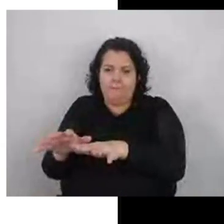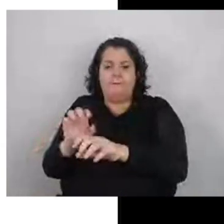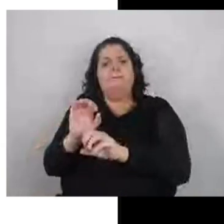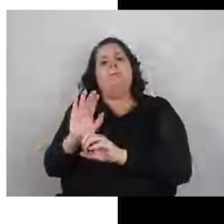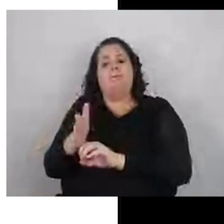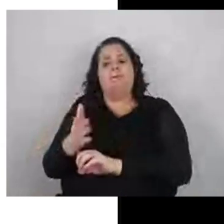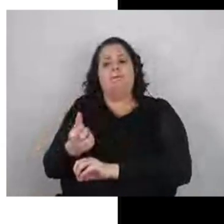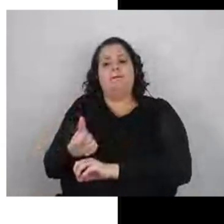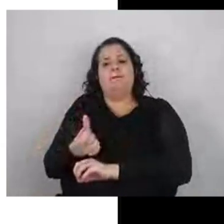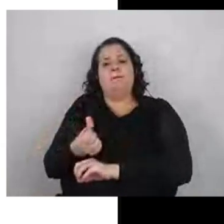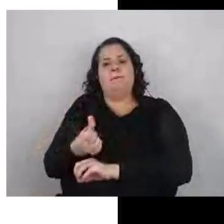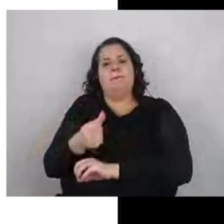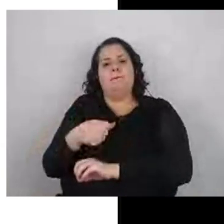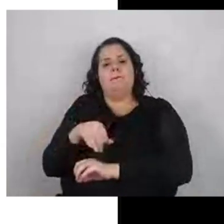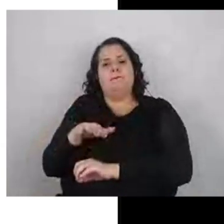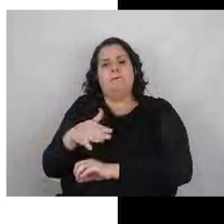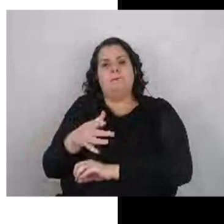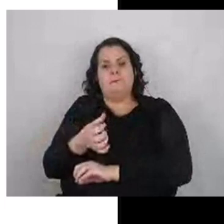mortes em todo o mundo.